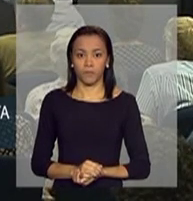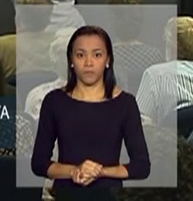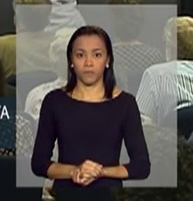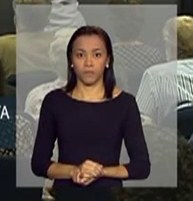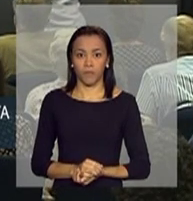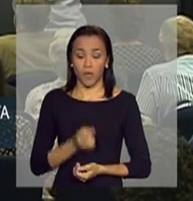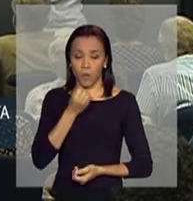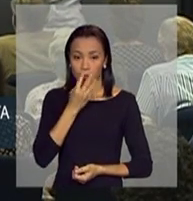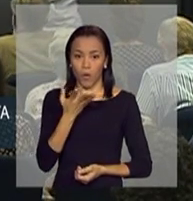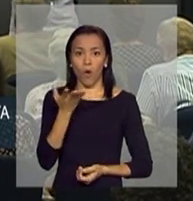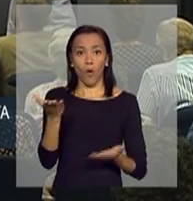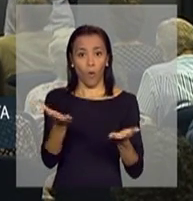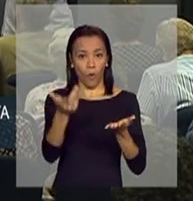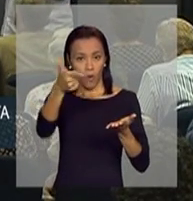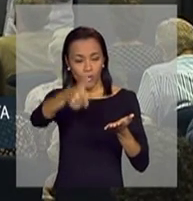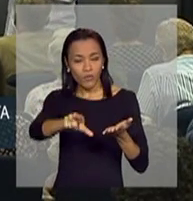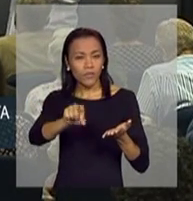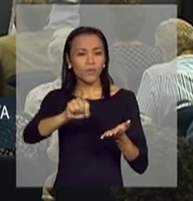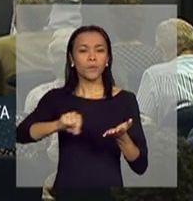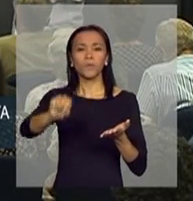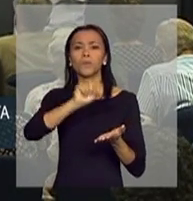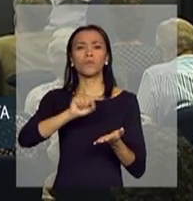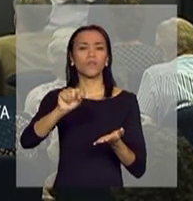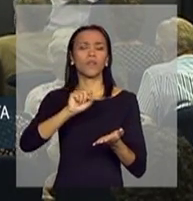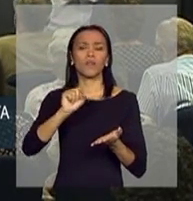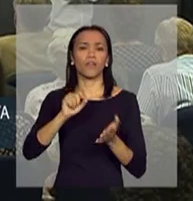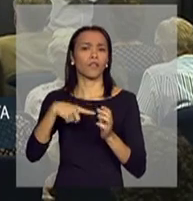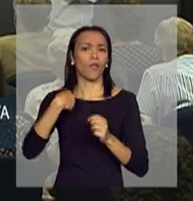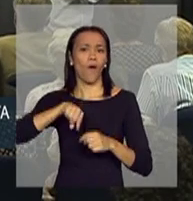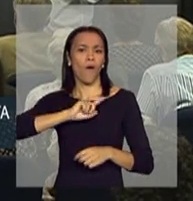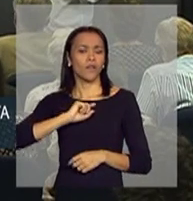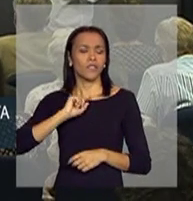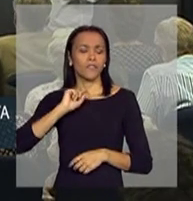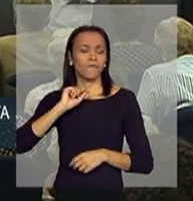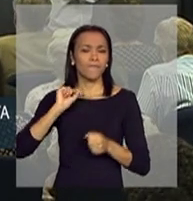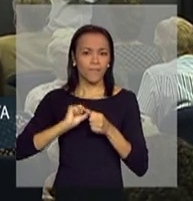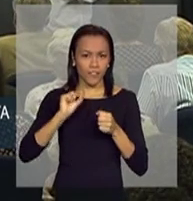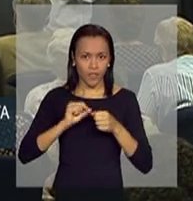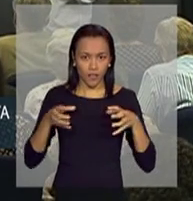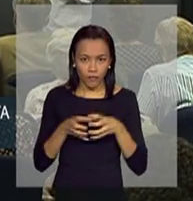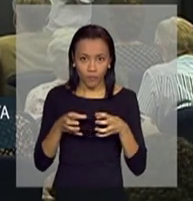Bom, o que nós gostaríamos, qual foi o próximo passo que nós demos